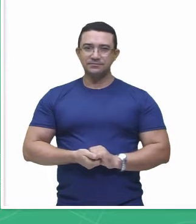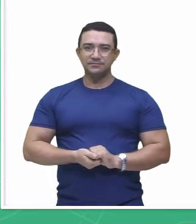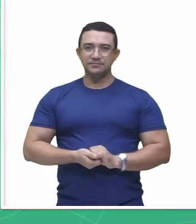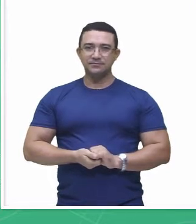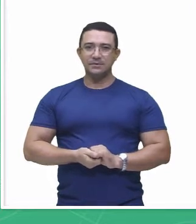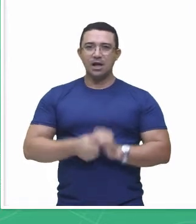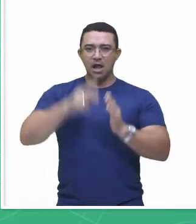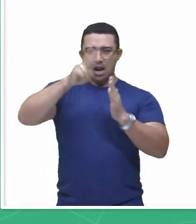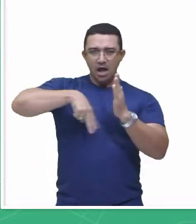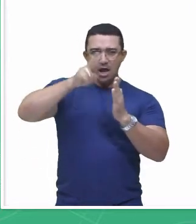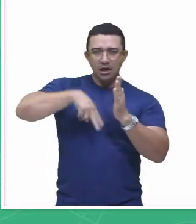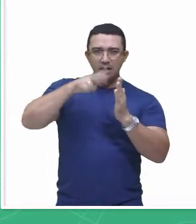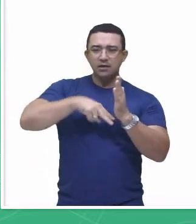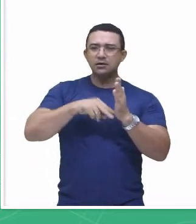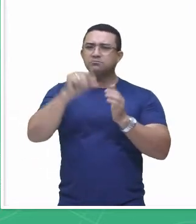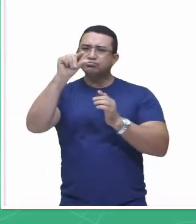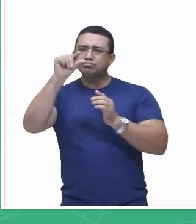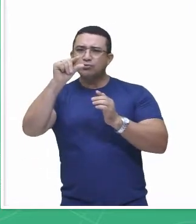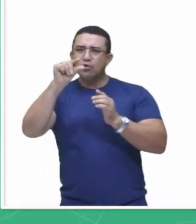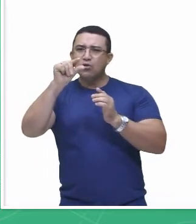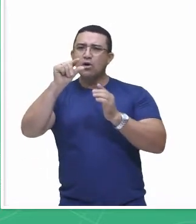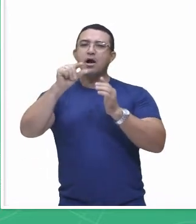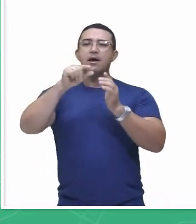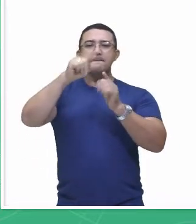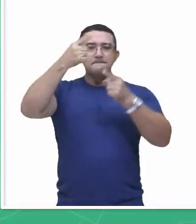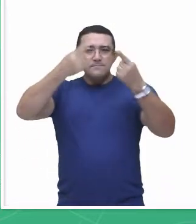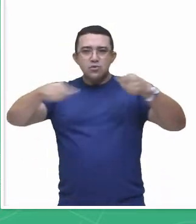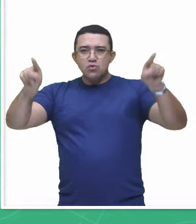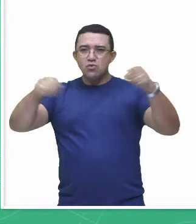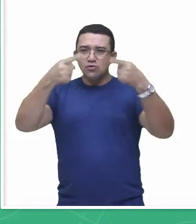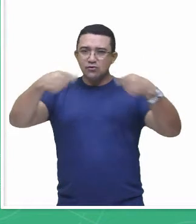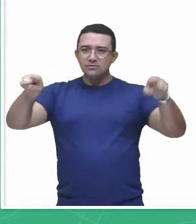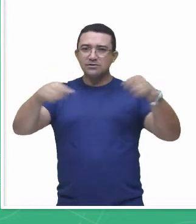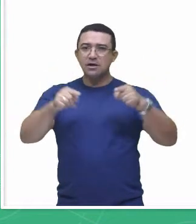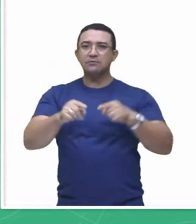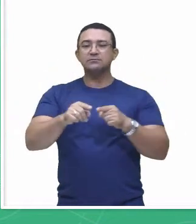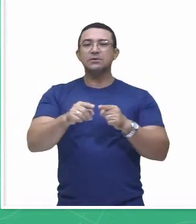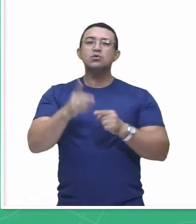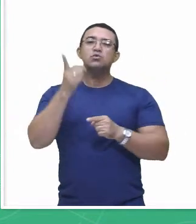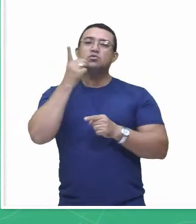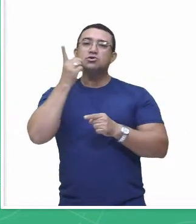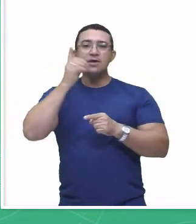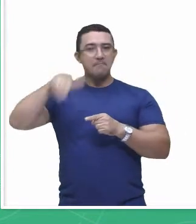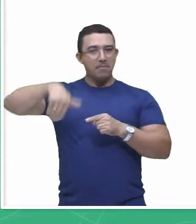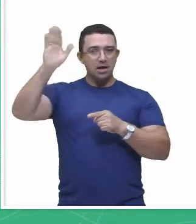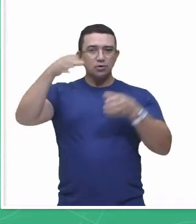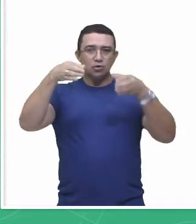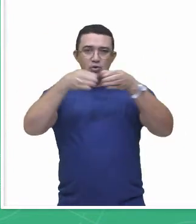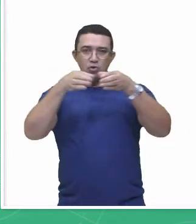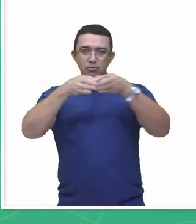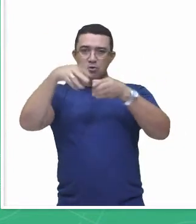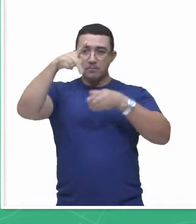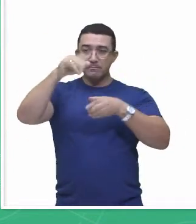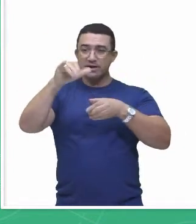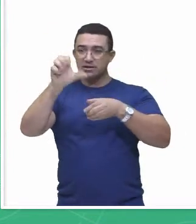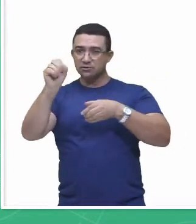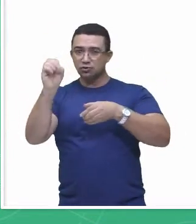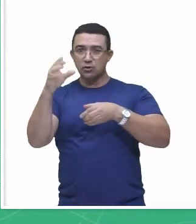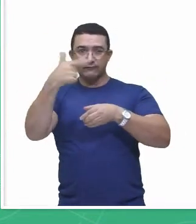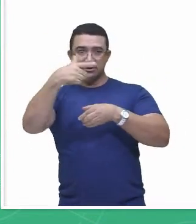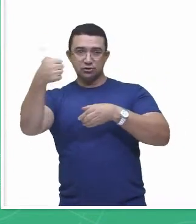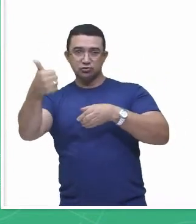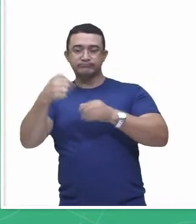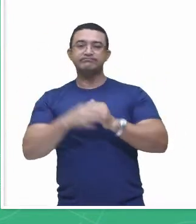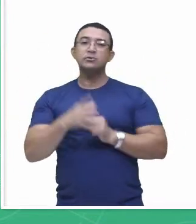Leia o trecho da canção Um Dia Más, do grupo Piso 21. E aí nós temos o trecho. Um